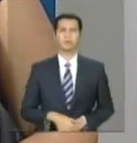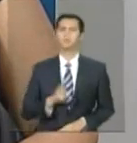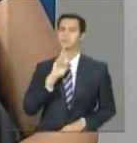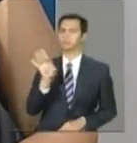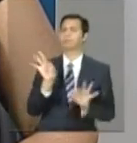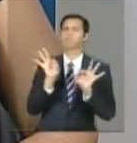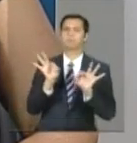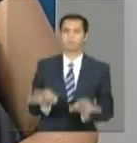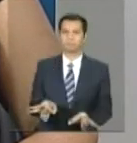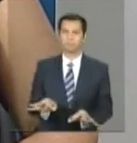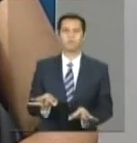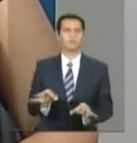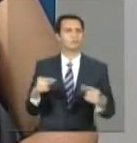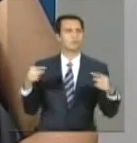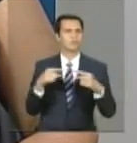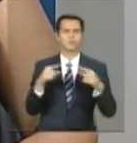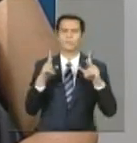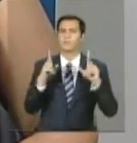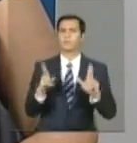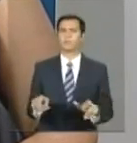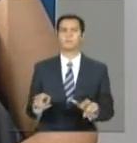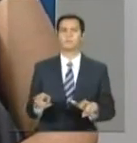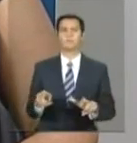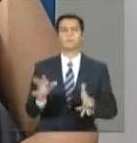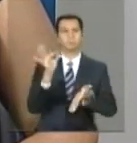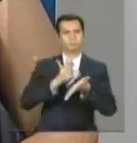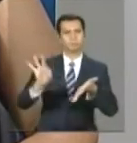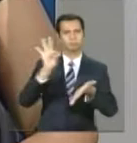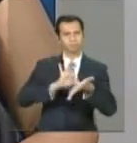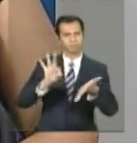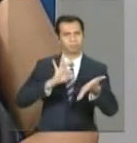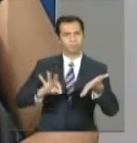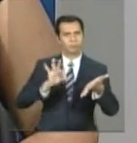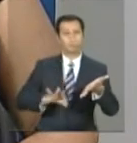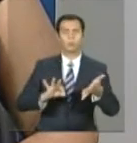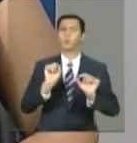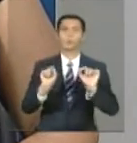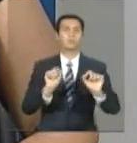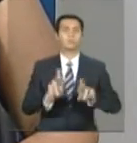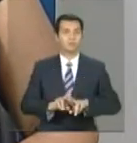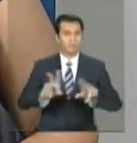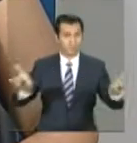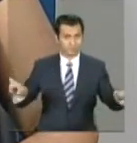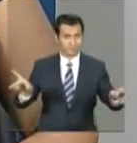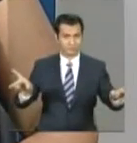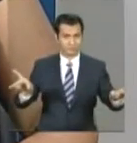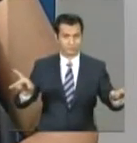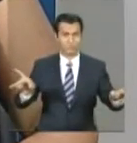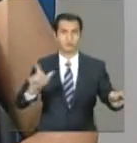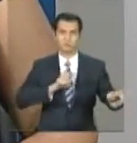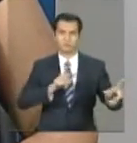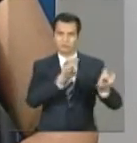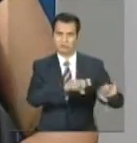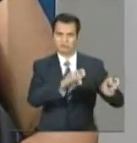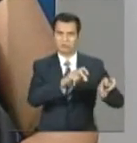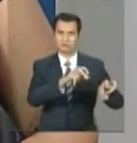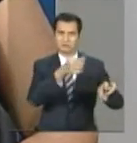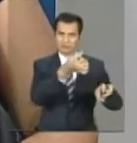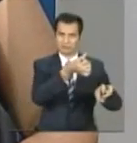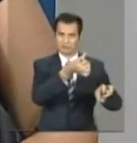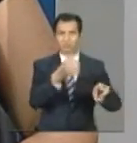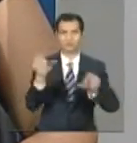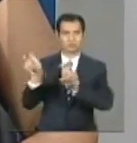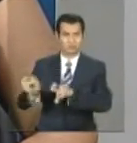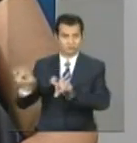atualização cadastral é exatamente o mesmo. O que diferenciam as duas versões são os formulários que trabalham com os